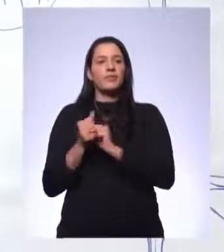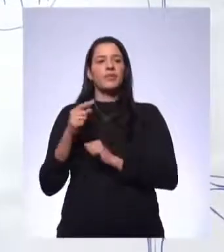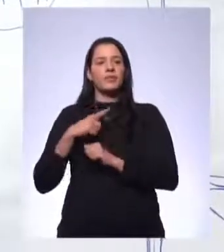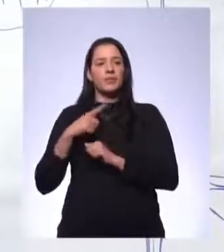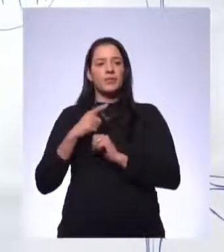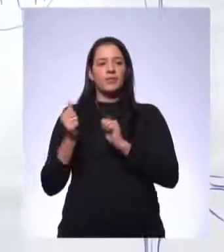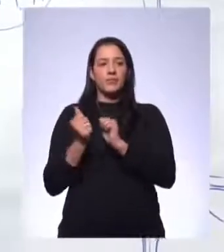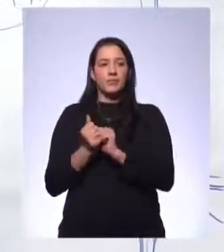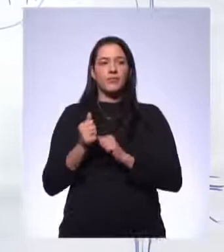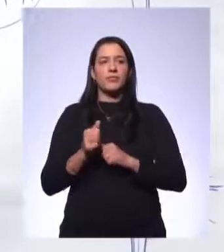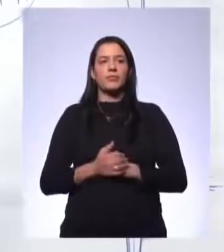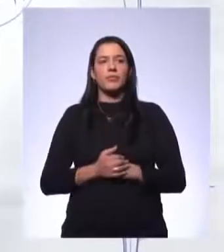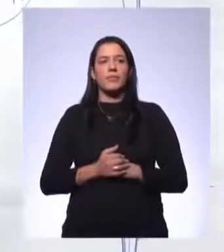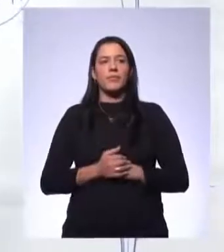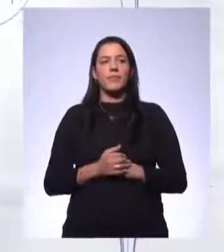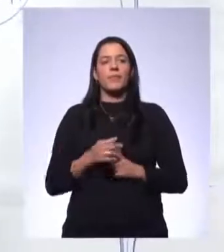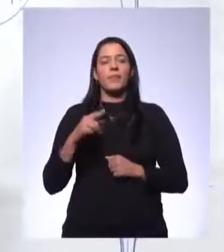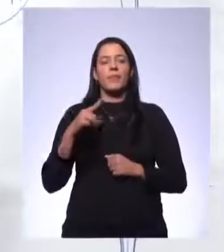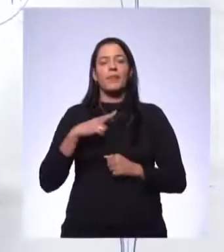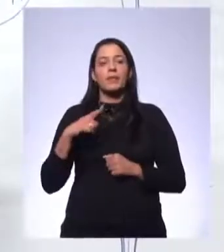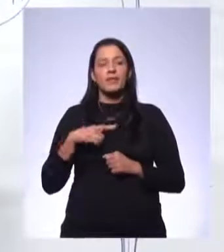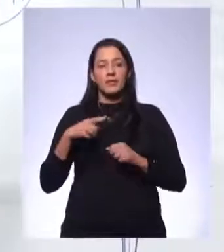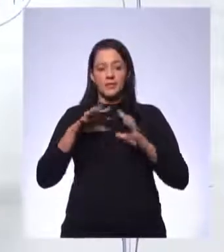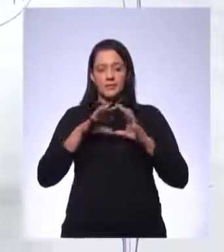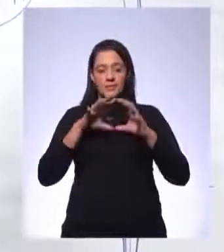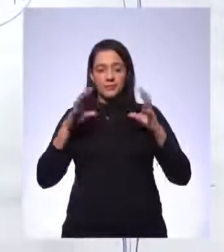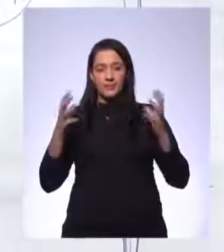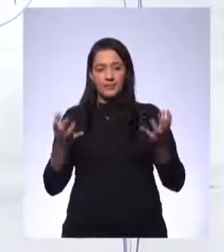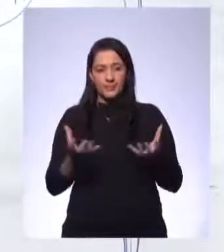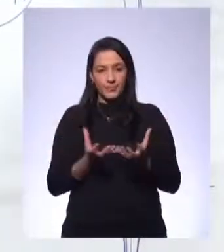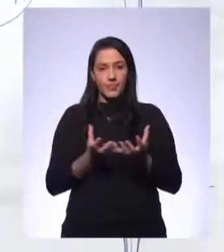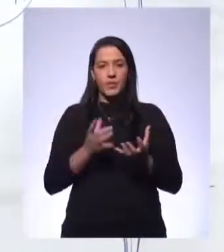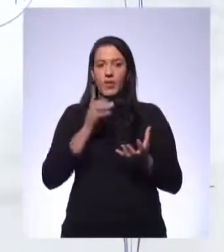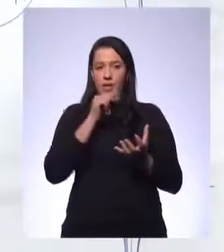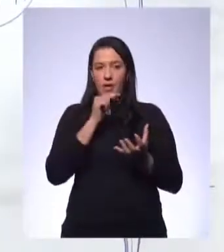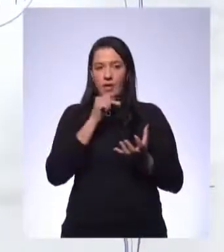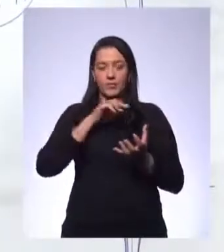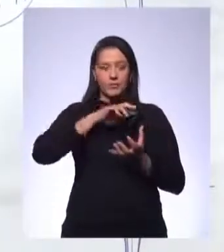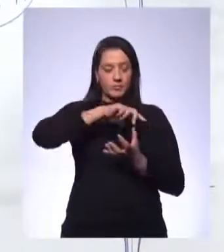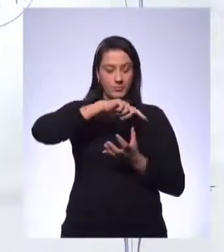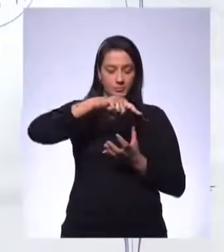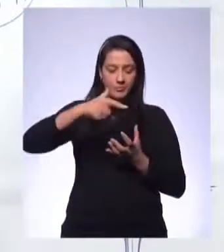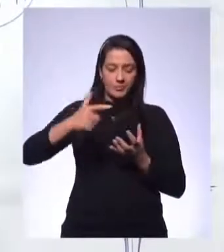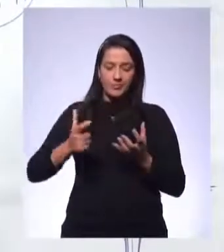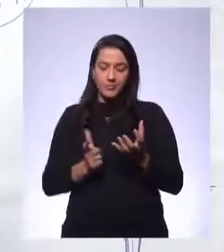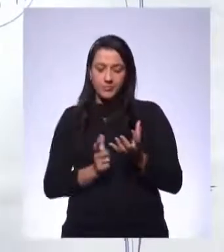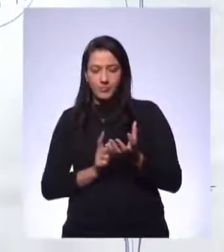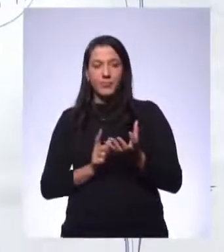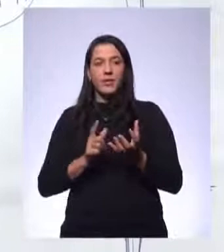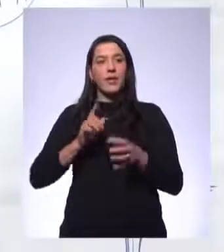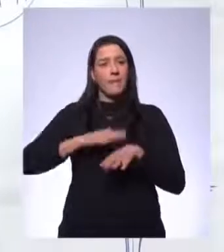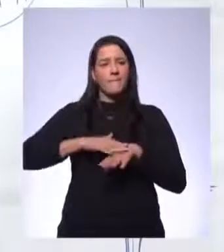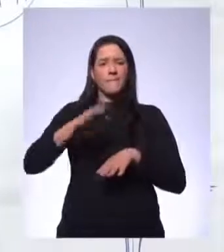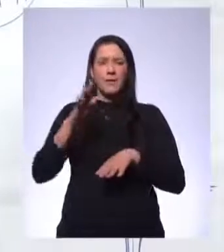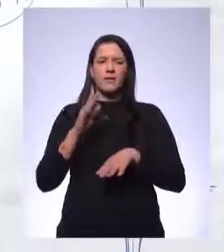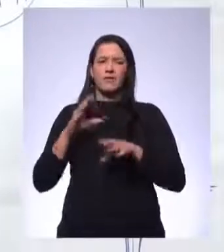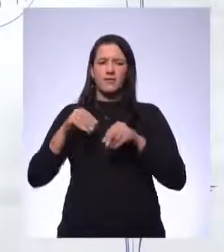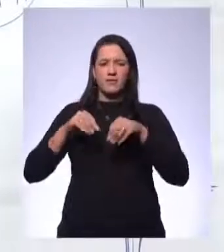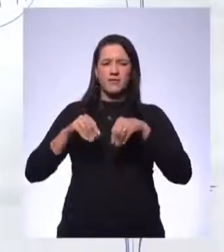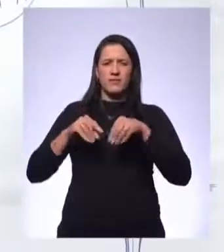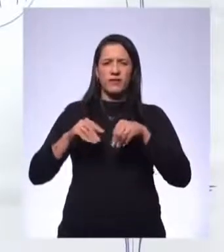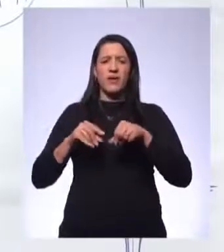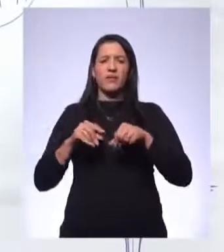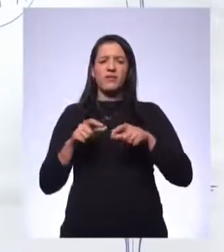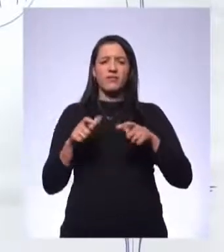junto. A quantidade de água que tem na superfície da Terra, a Terra, é muito mais terra do que água. A água é muito